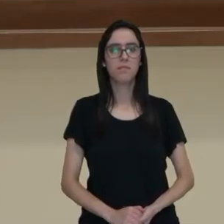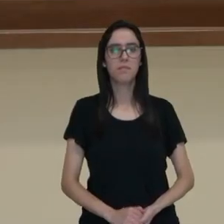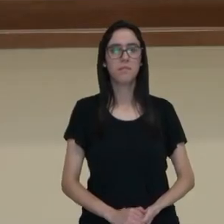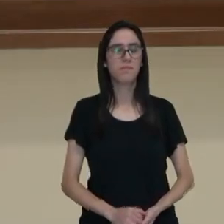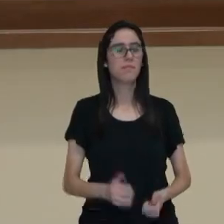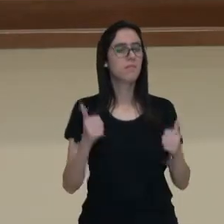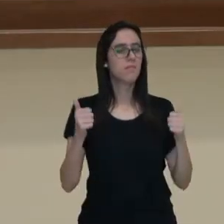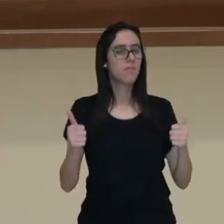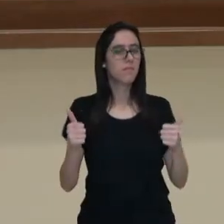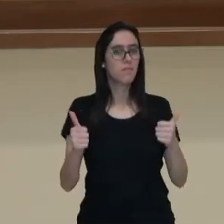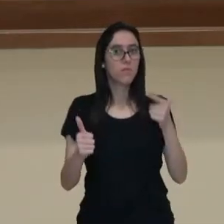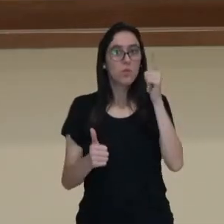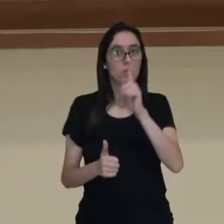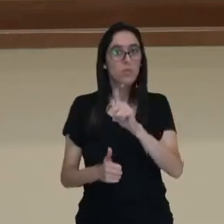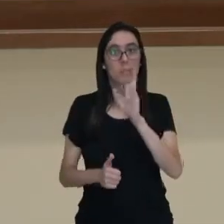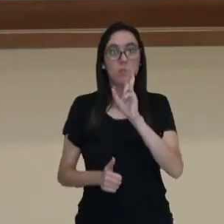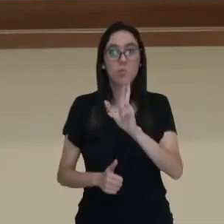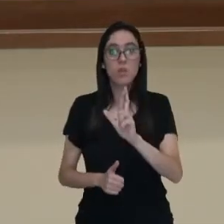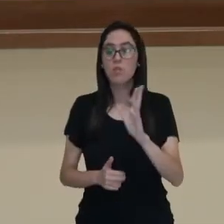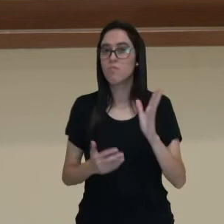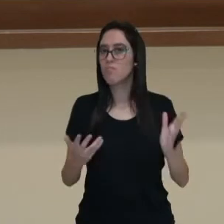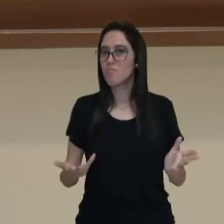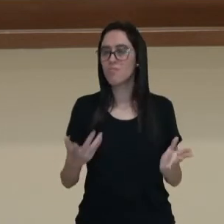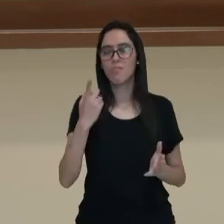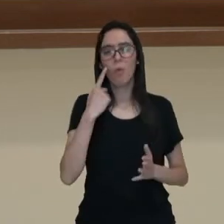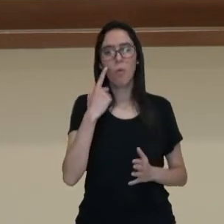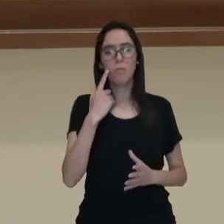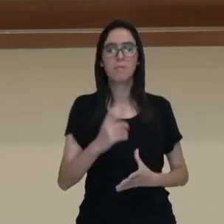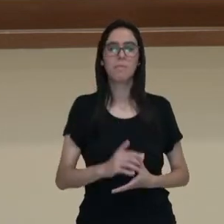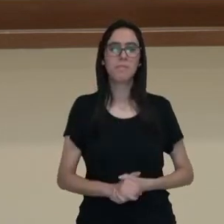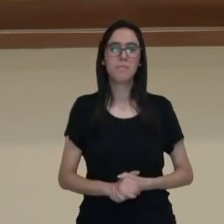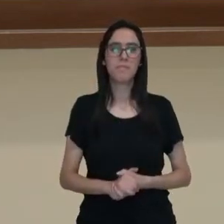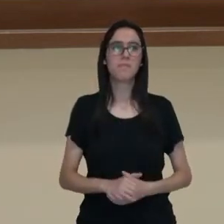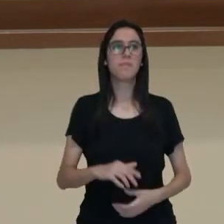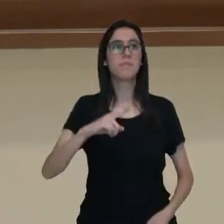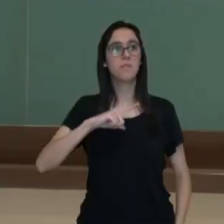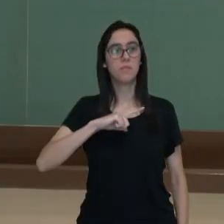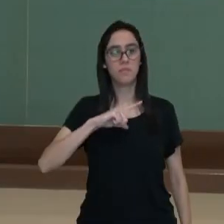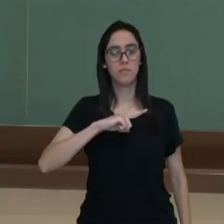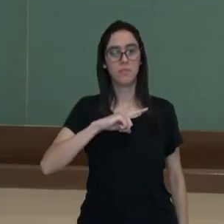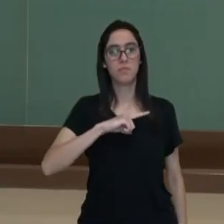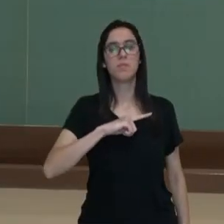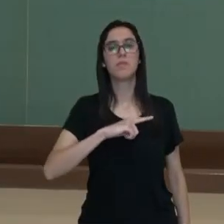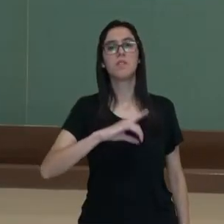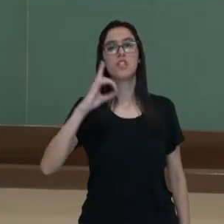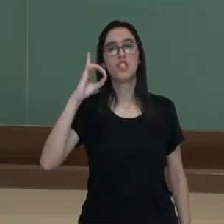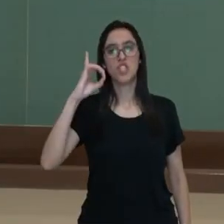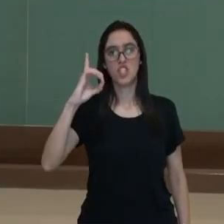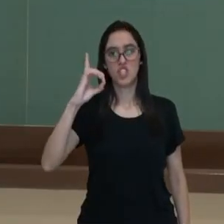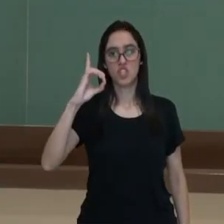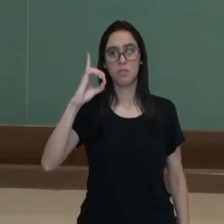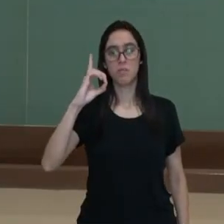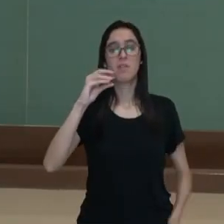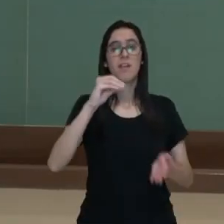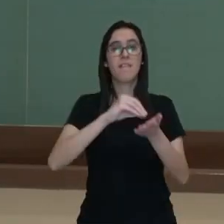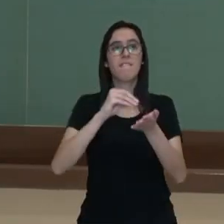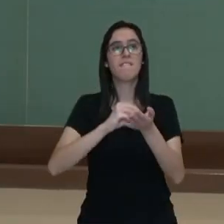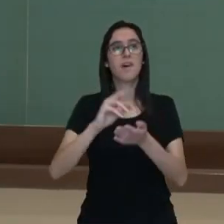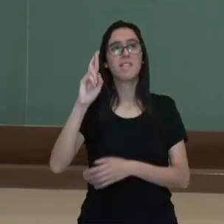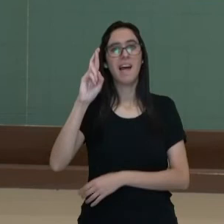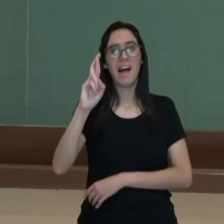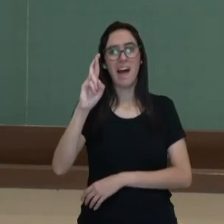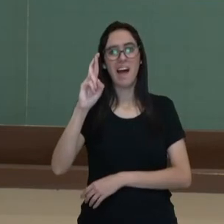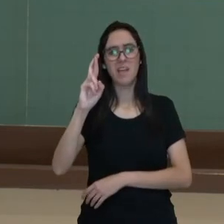Muito bem, conseguiu pensar em alguma coisa? Então vamos lá, ele nos deu o valor do diâmetro e que é o raio. O que tem a